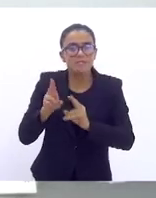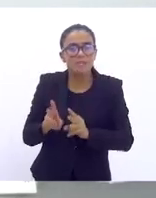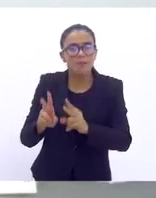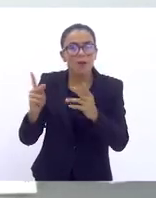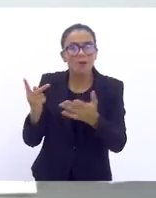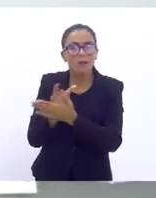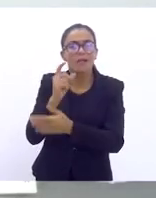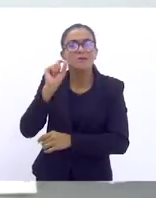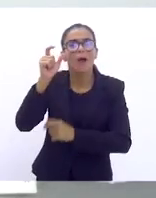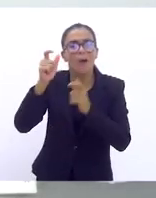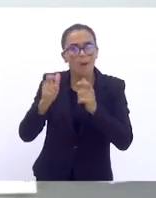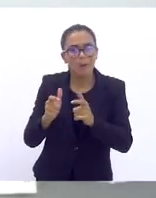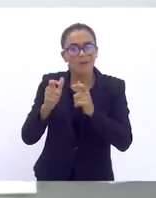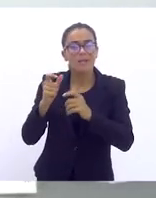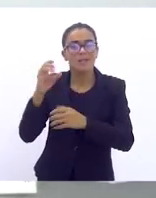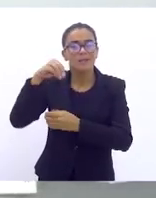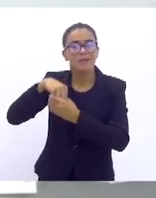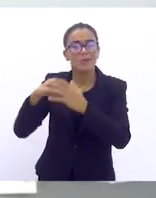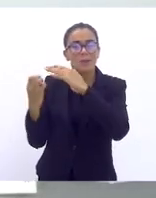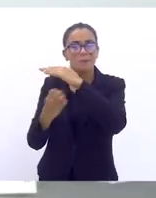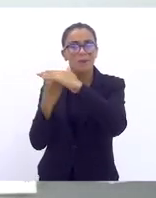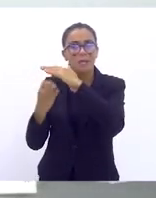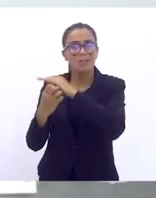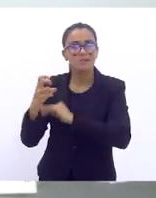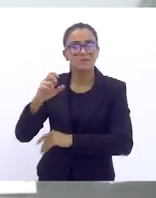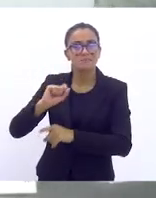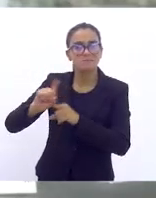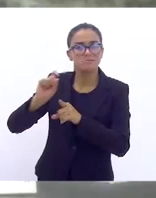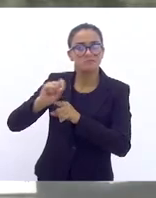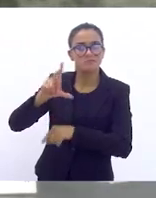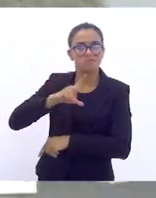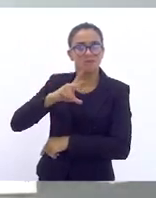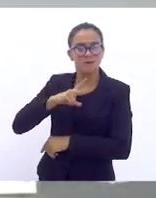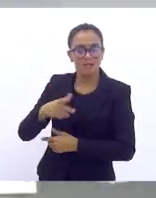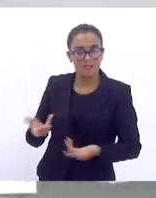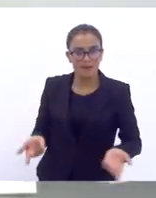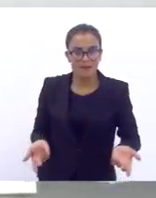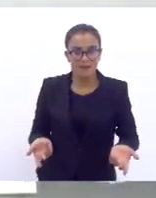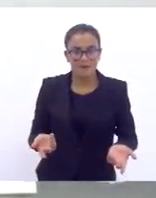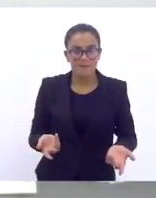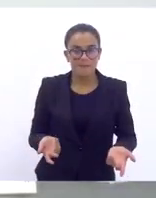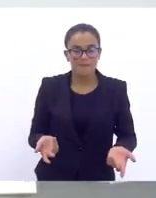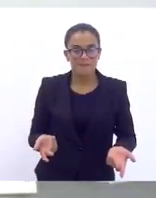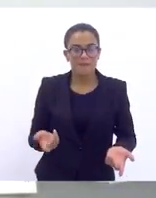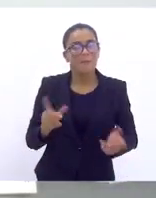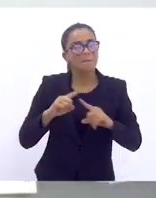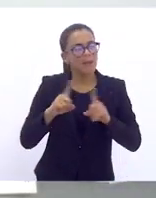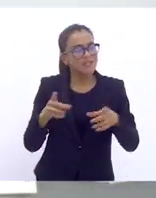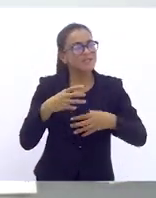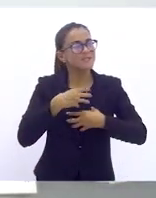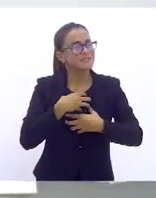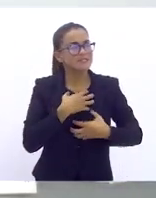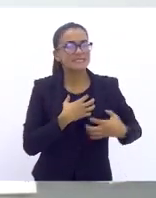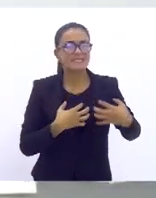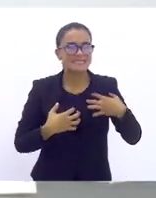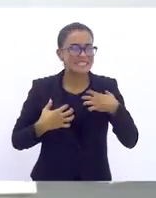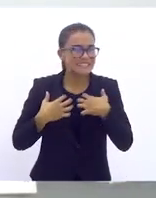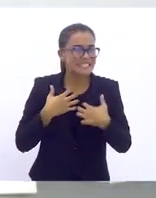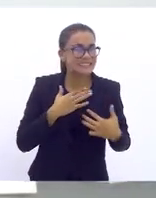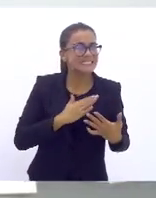de iniciativa privada no entanto eu tenho constrangimento sem